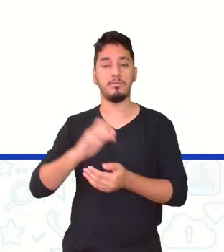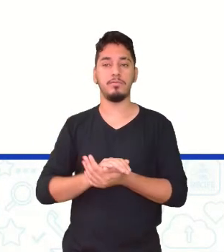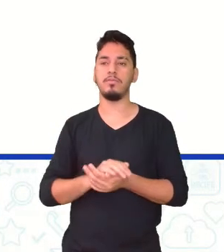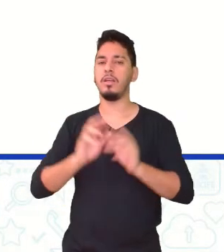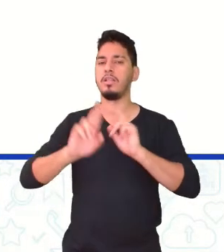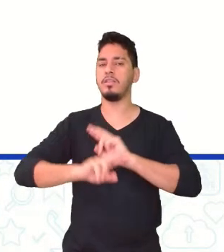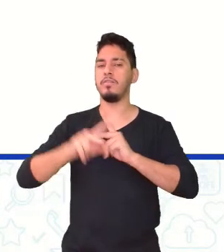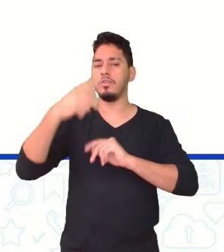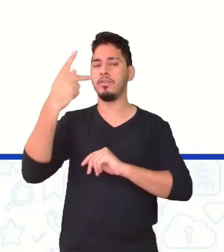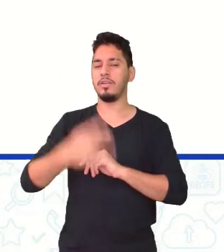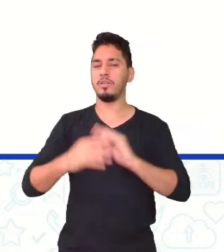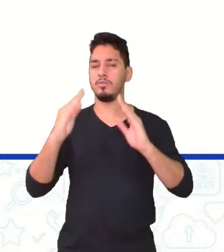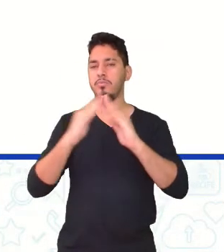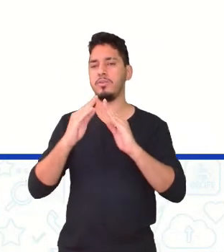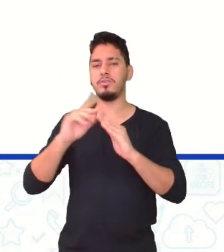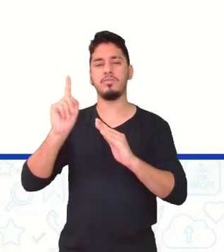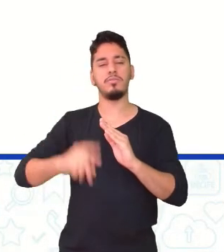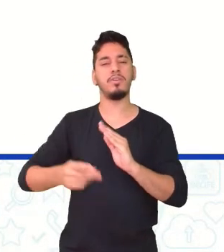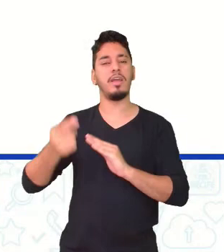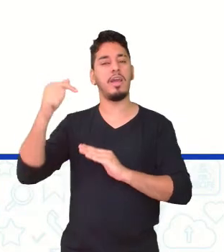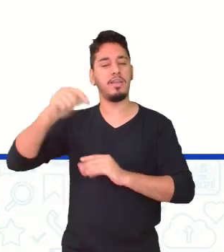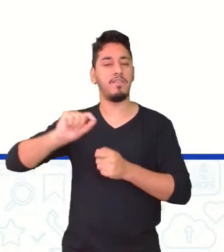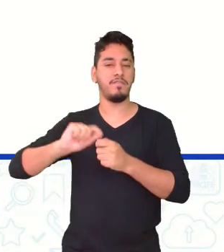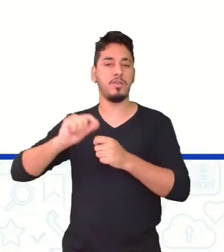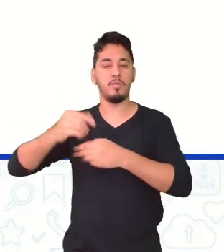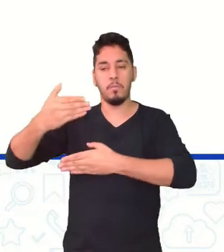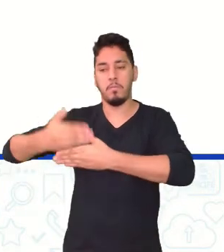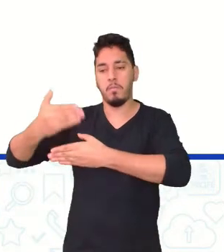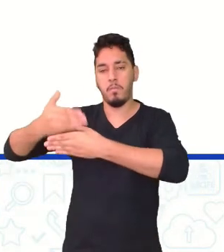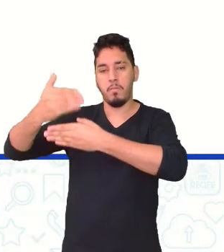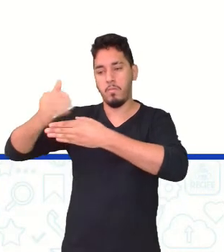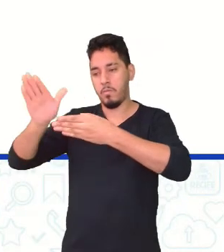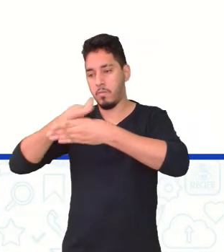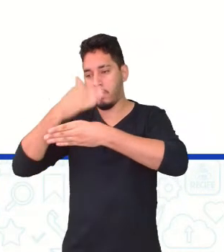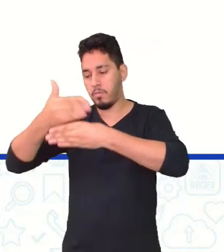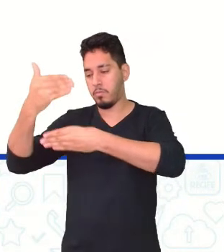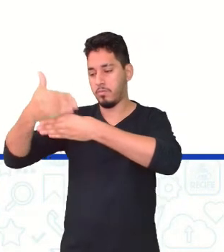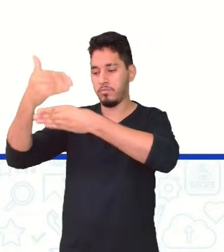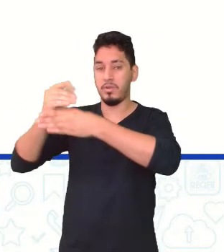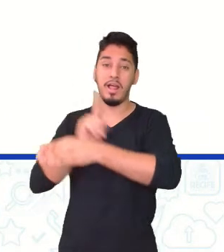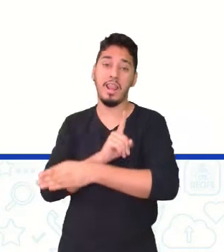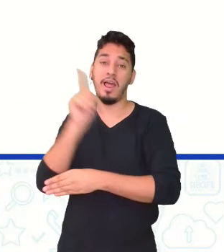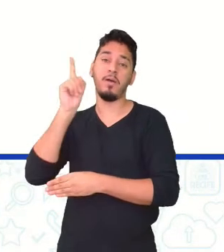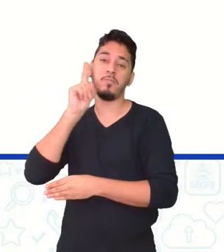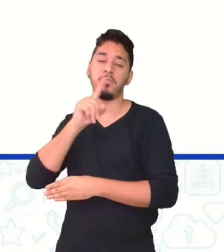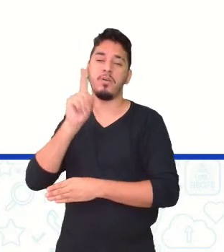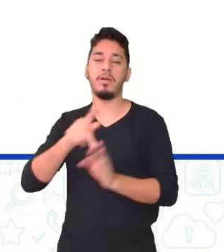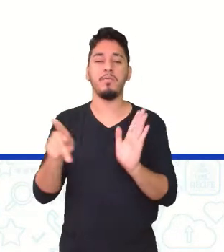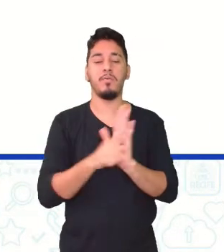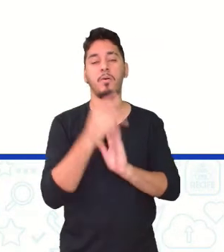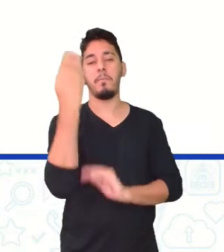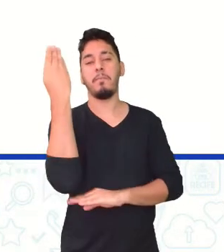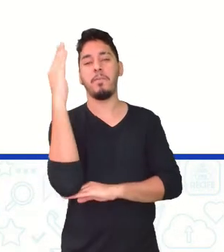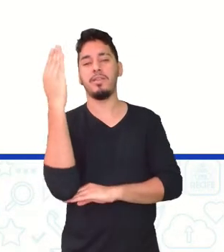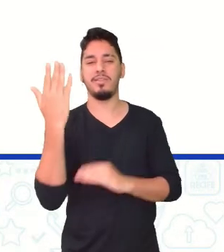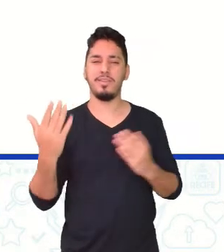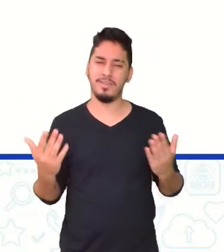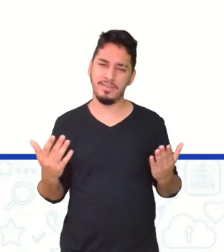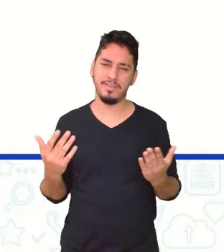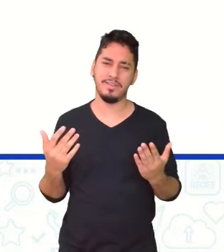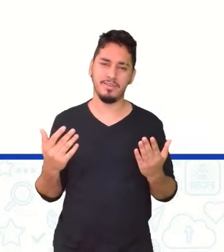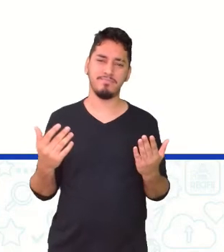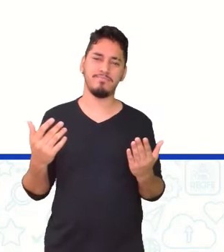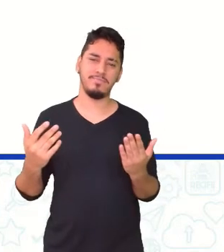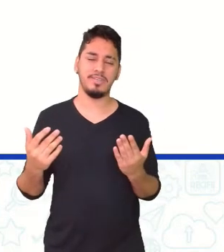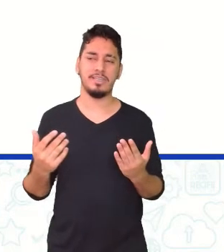né, que as casas são feitas de alvenaria, né, tijolo Sim. e tudo mais, nos Estados Unidos as casas são construídas com madeira,